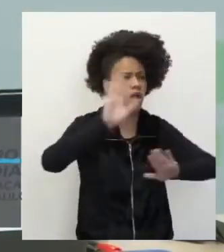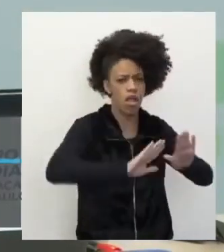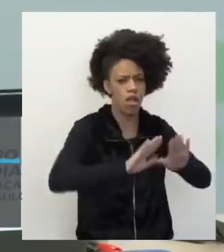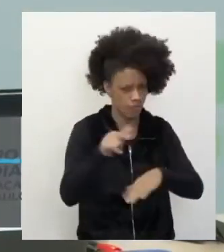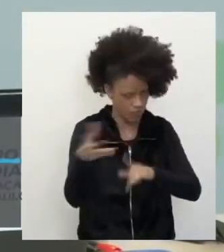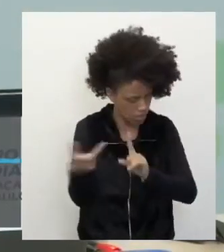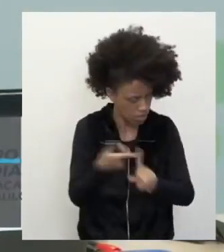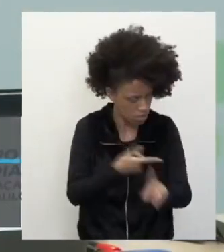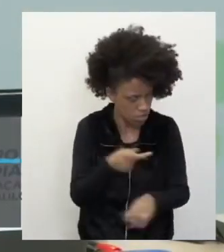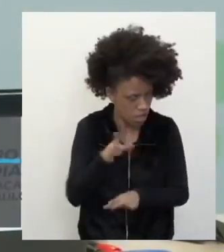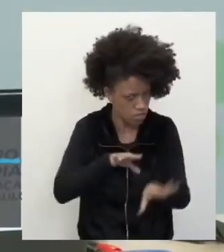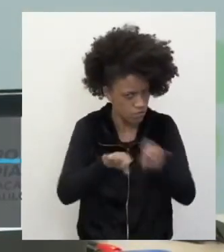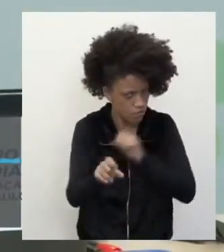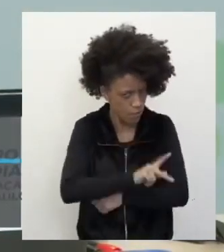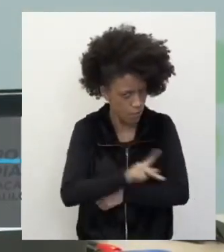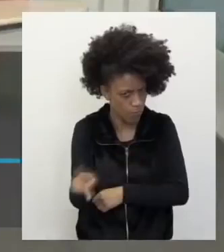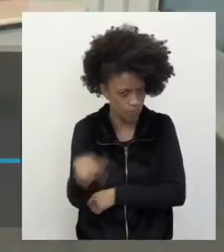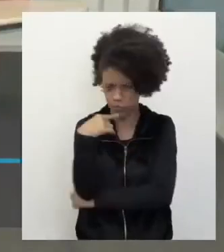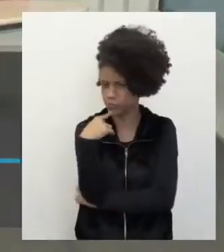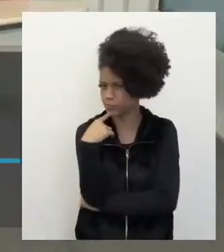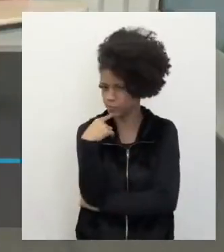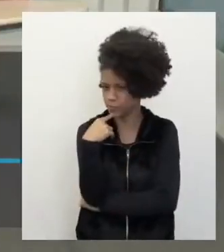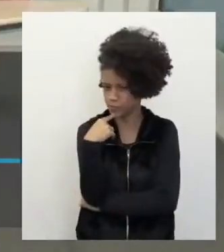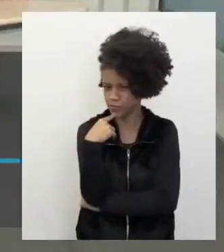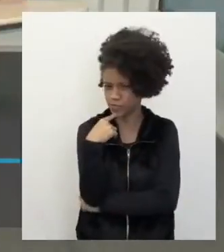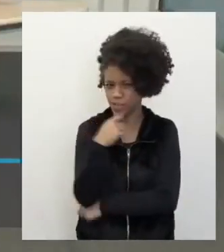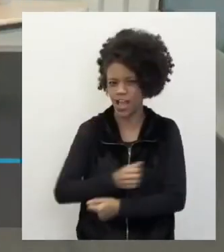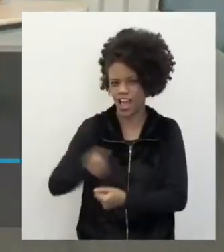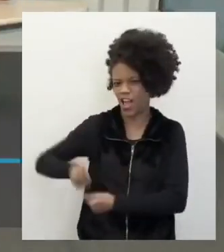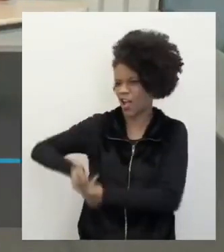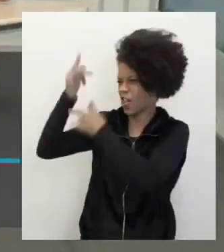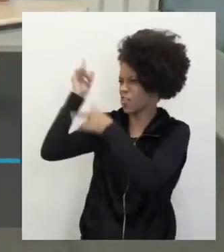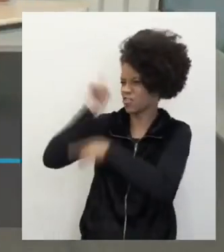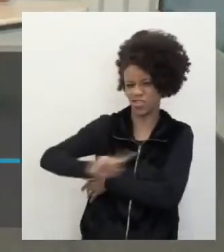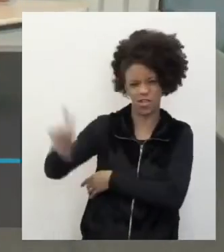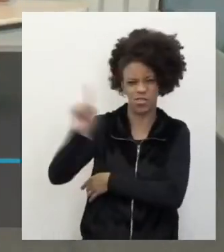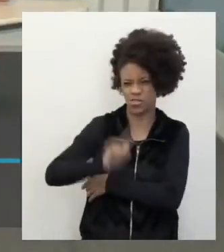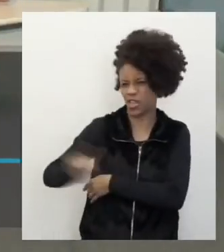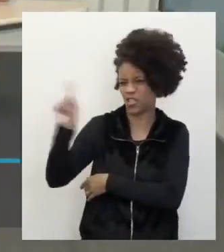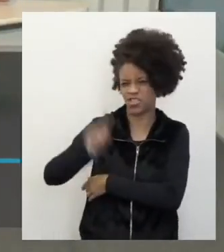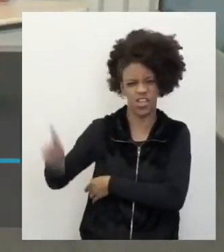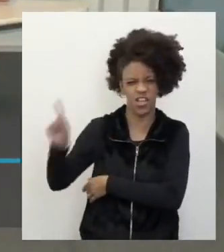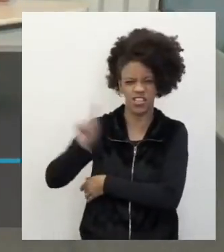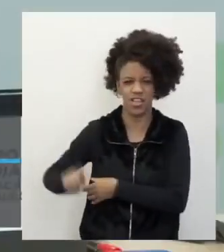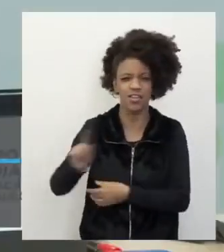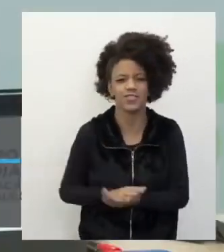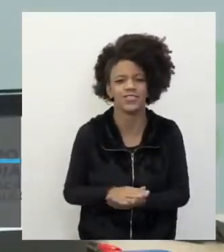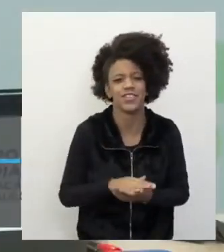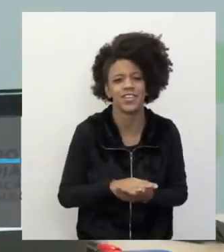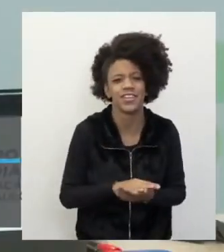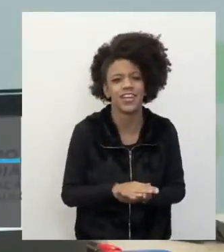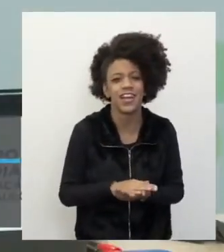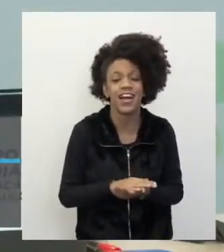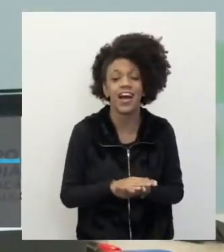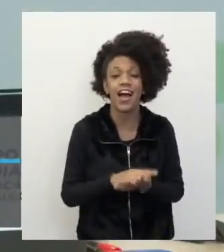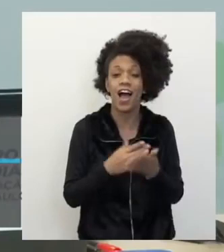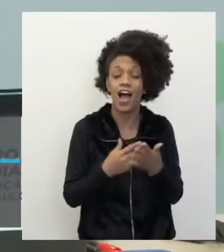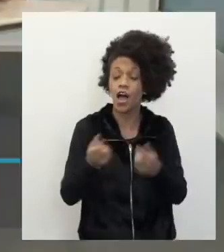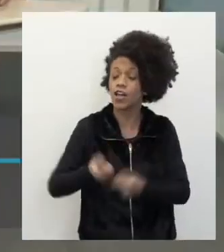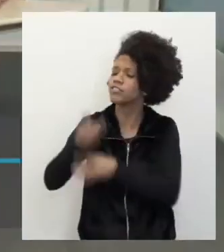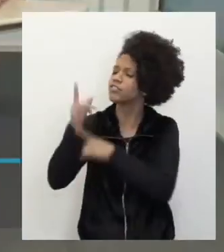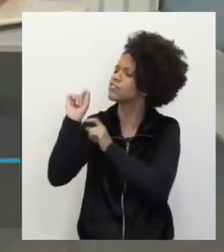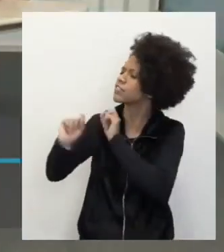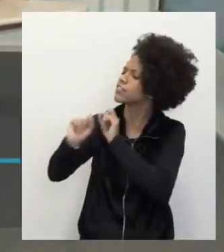foi convencido a ser professor, Nossa, hein, uma gente? chuva de não Eu muito, sabia. não. Tava Eu até quero ser com medo. professora, assumiu aqui quem falou